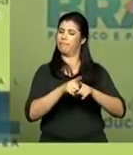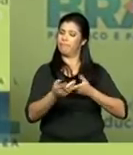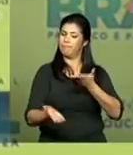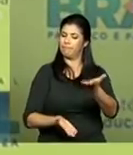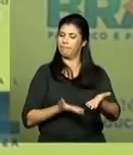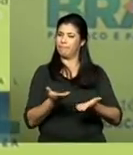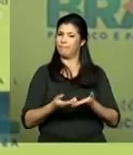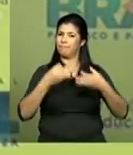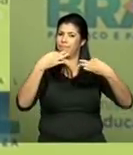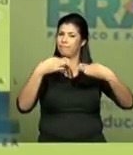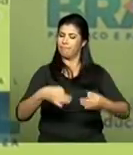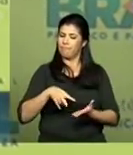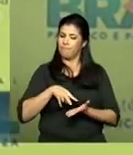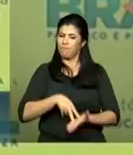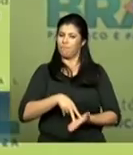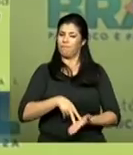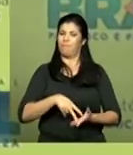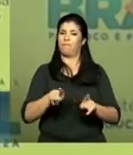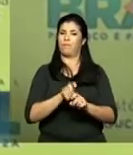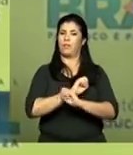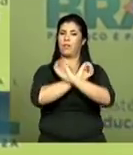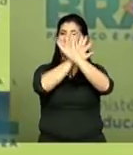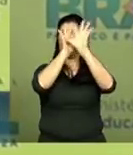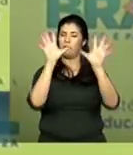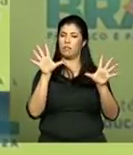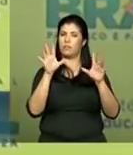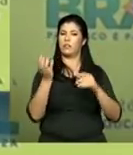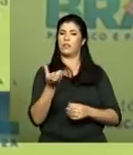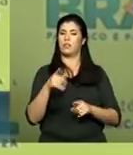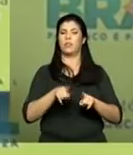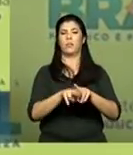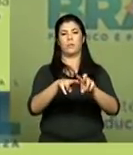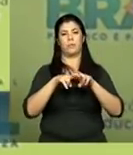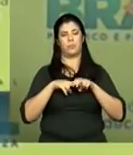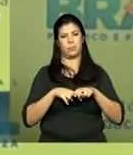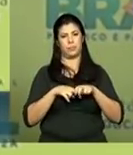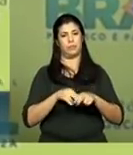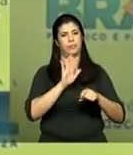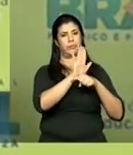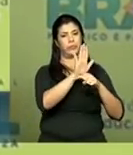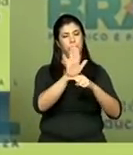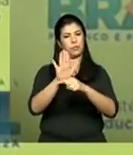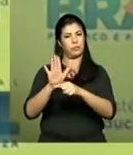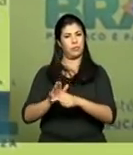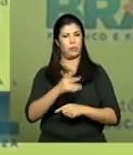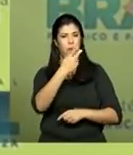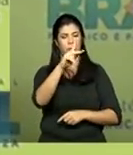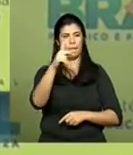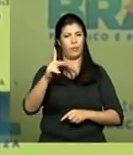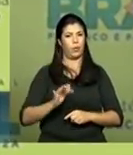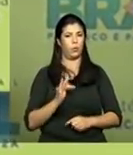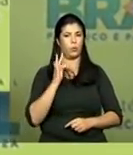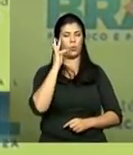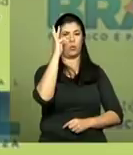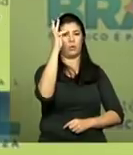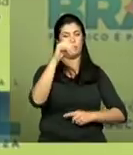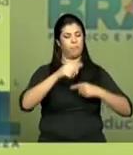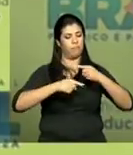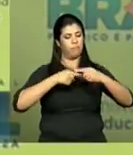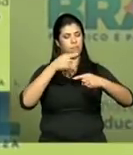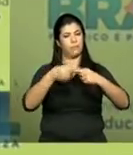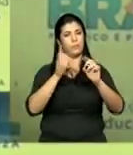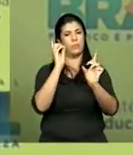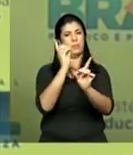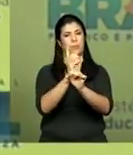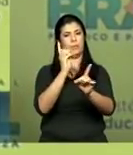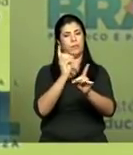dedicação, com firmeza e com transparência. Quero, portanto, contribuir para que as próximas gerações